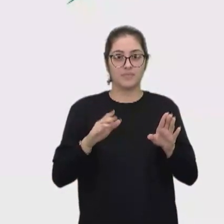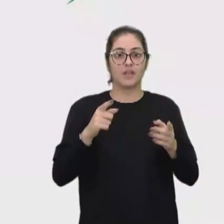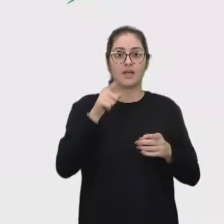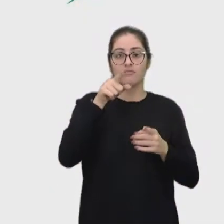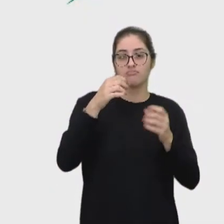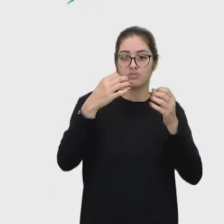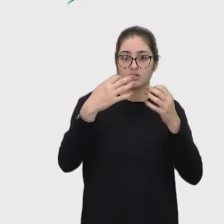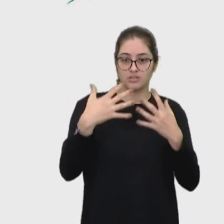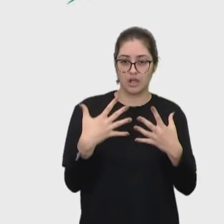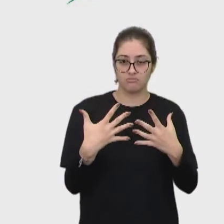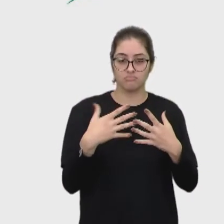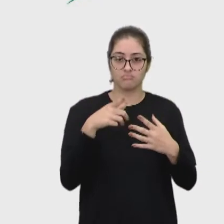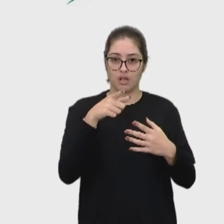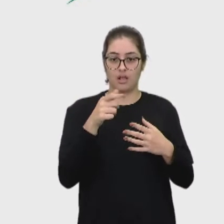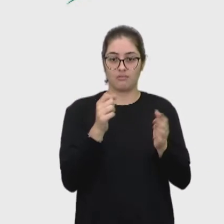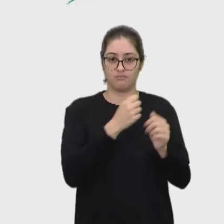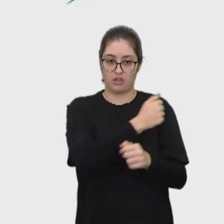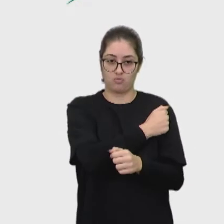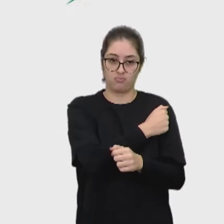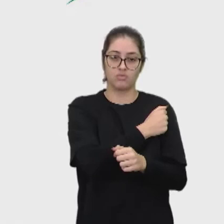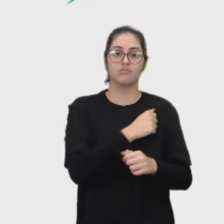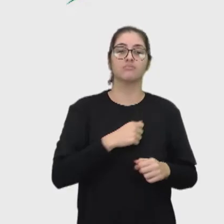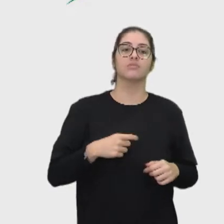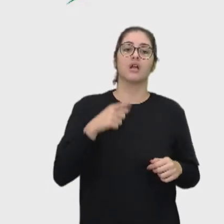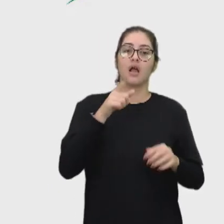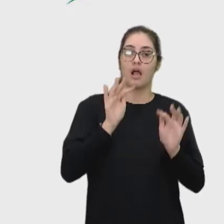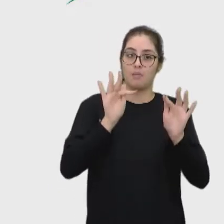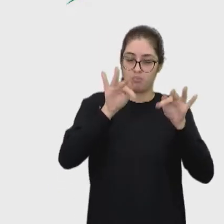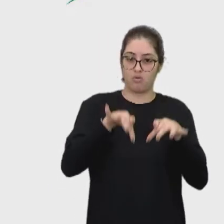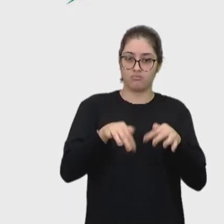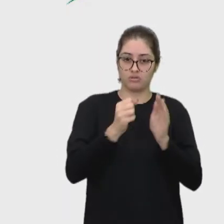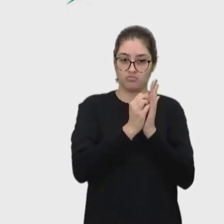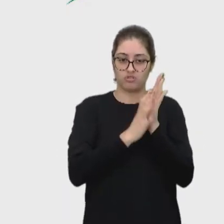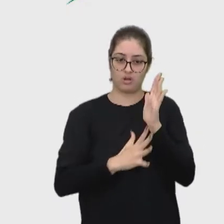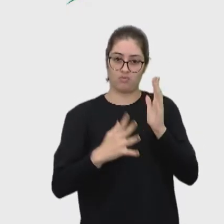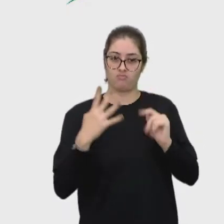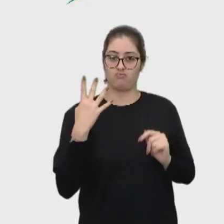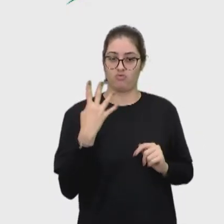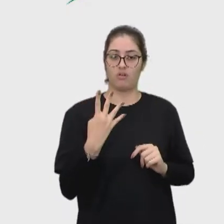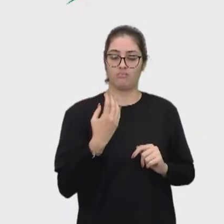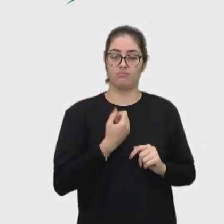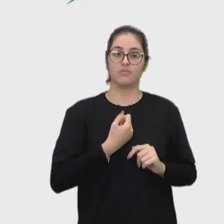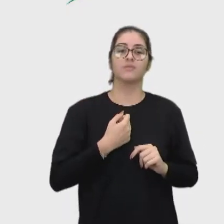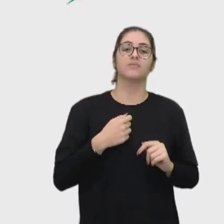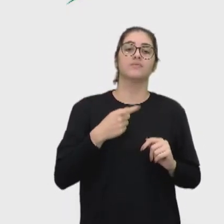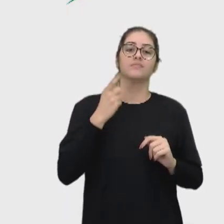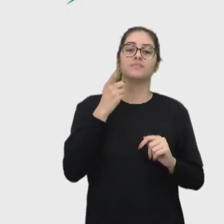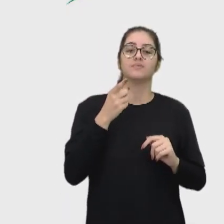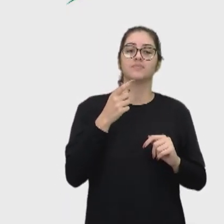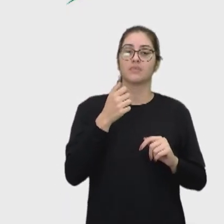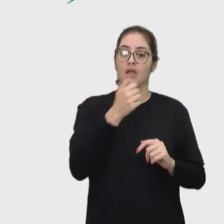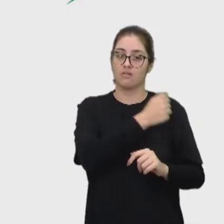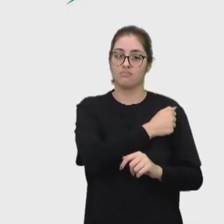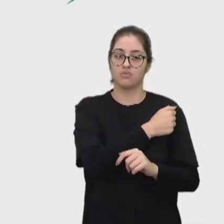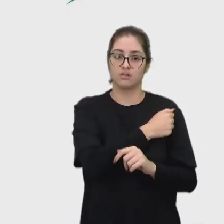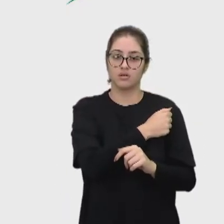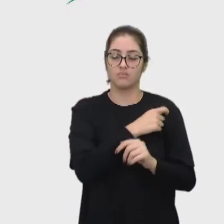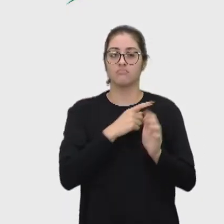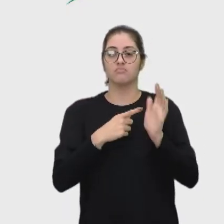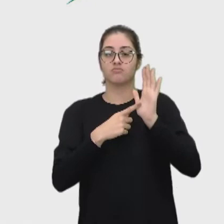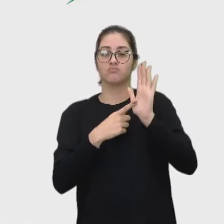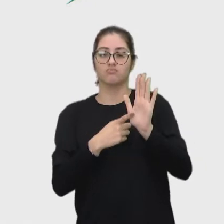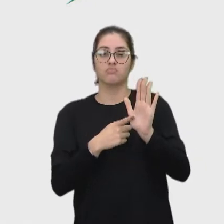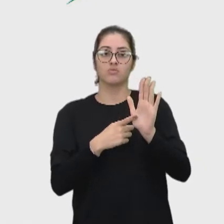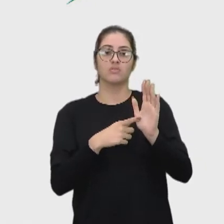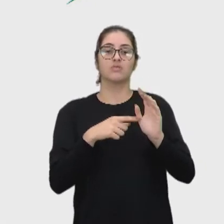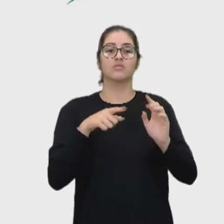aluno? Então, na finalização dessa atividade 4, nós temos aí orientações para o aluno, dando uma continuidade ao trabalho